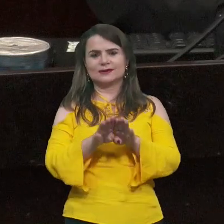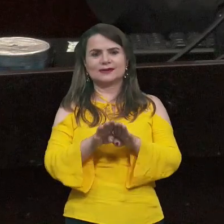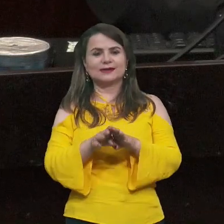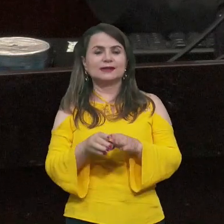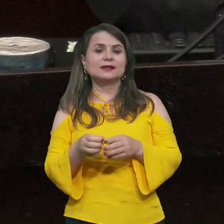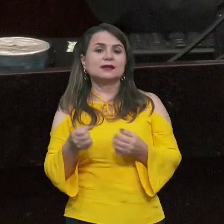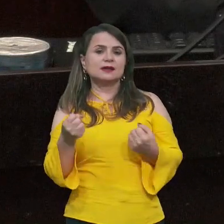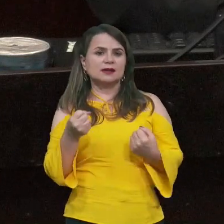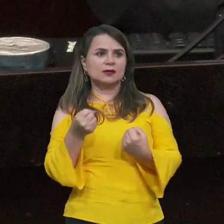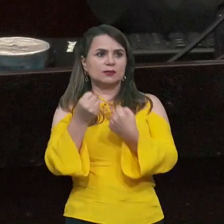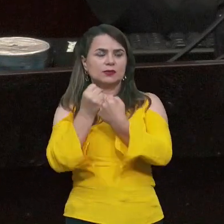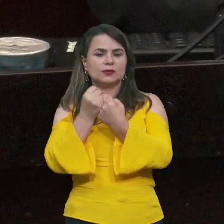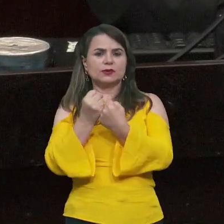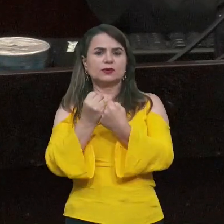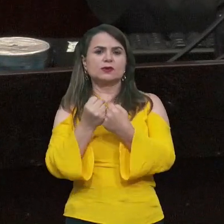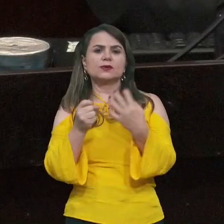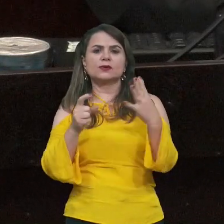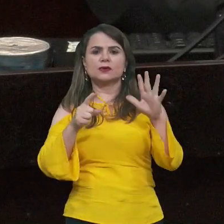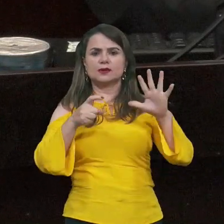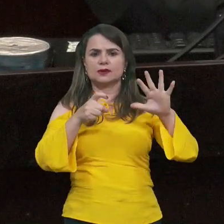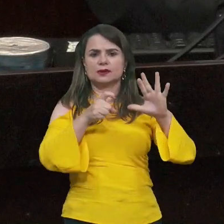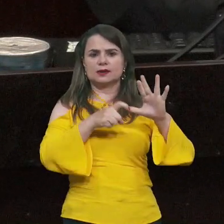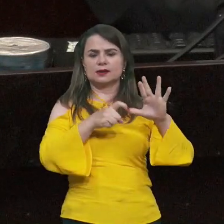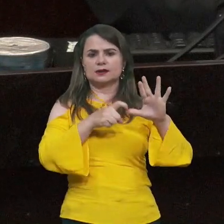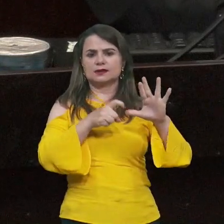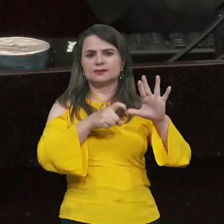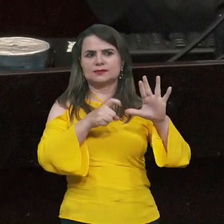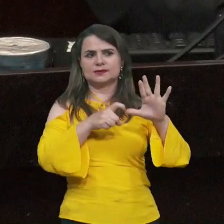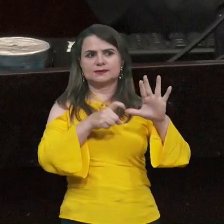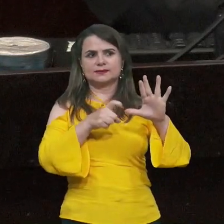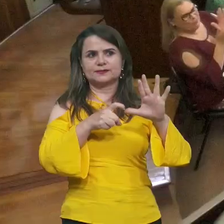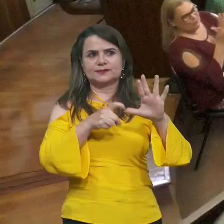da Associação Canábica Maria Flor.